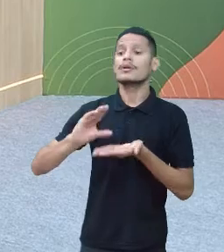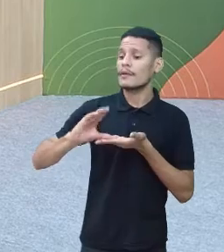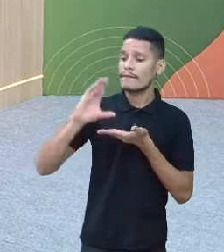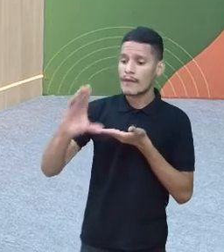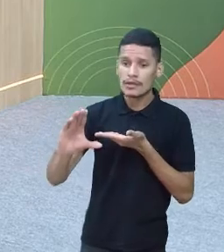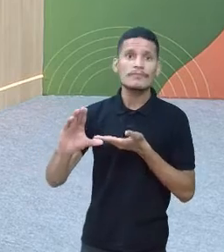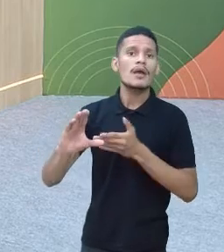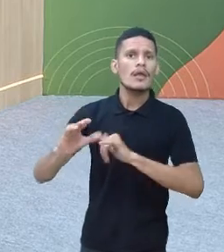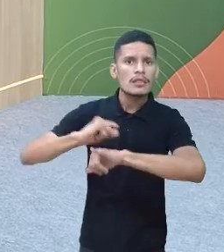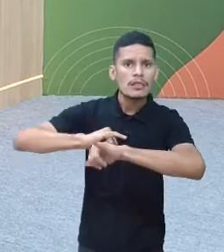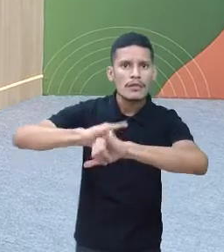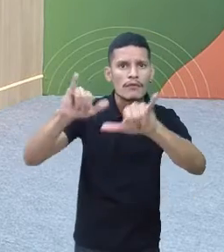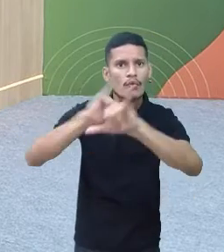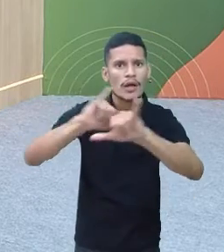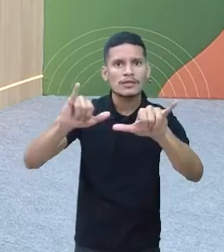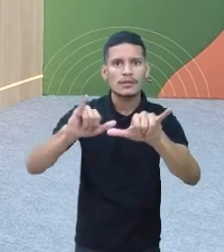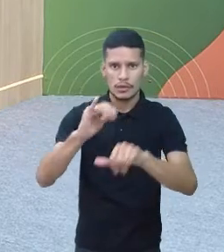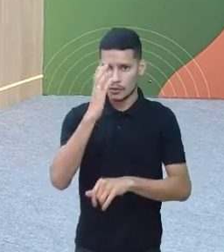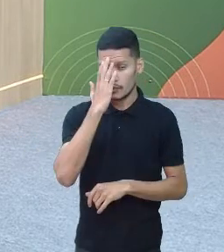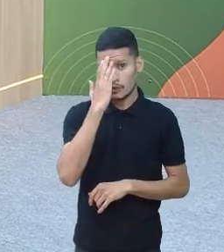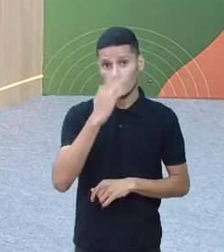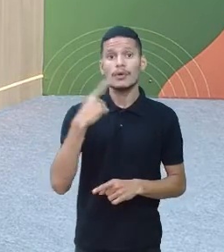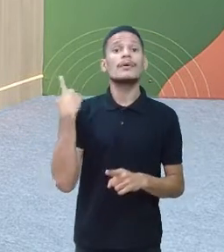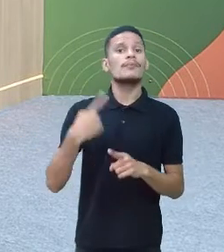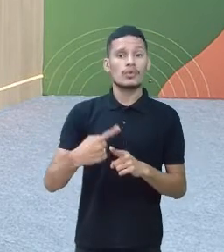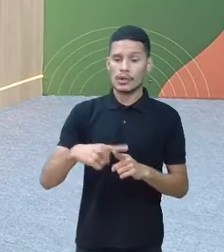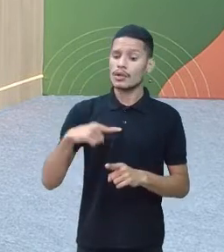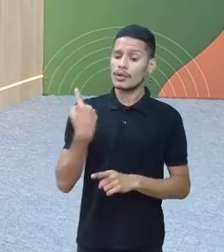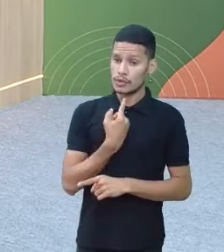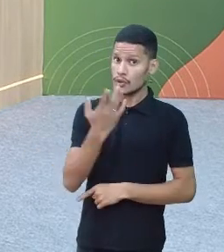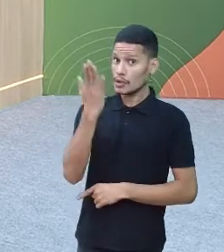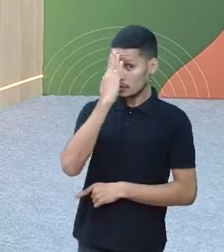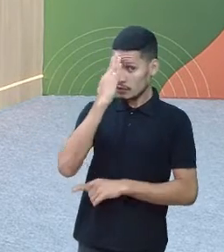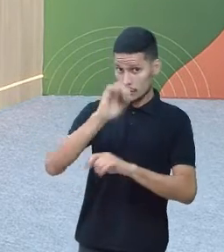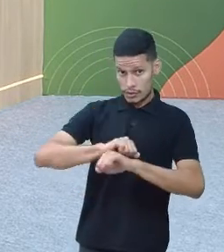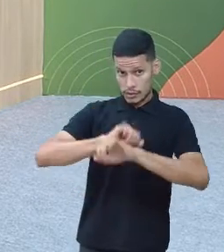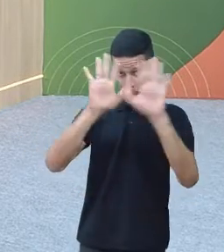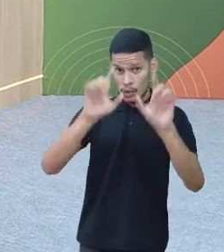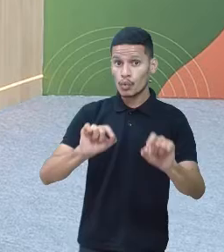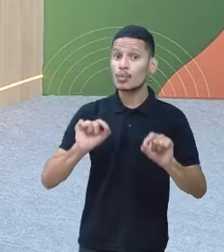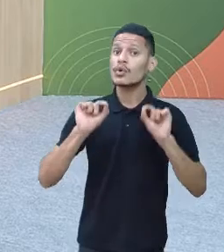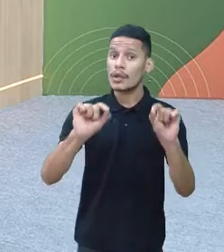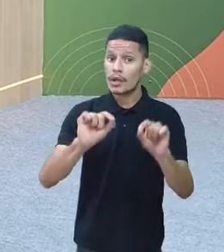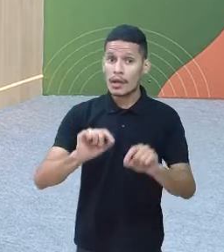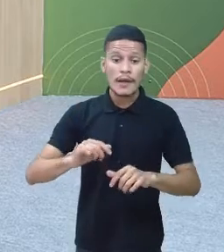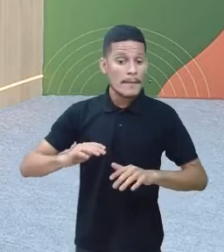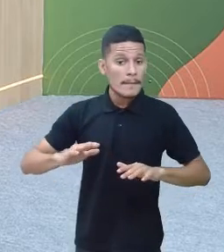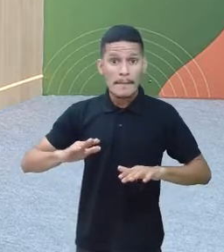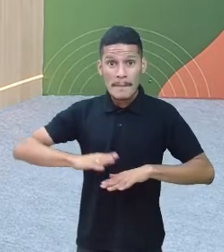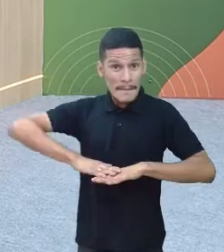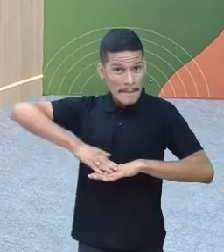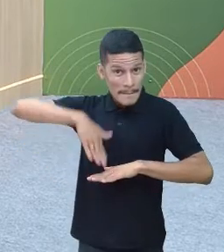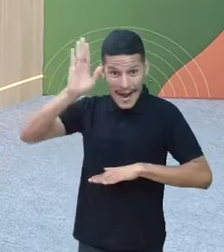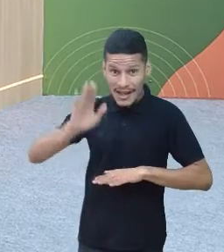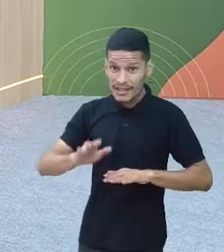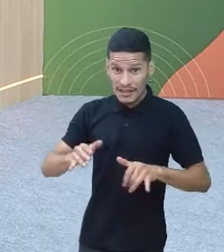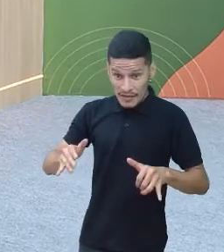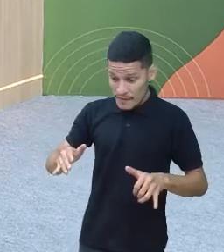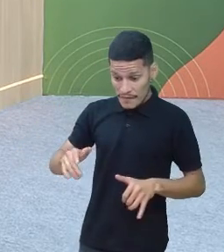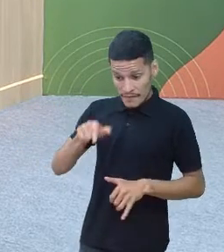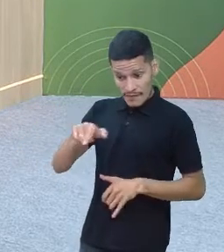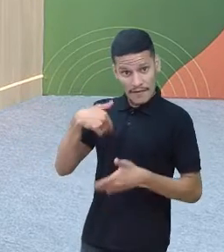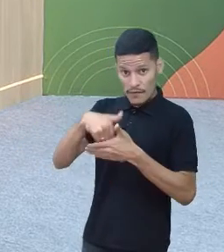falta é divulgação, viu? Porque a gente sabe aí que a maior atleta que ganha tudo no